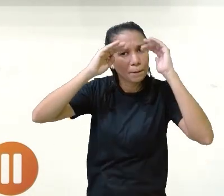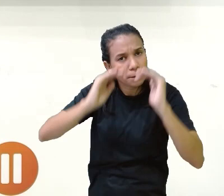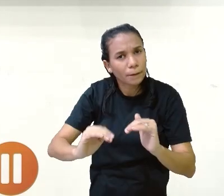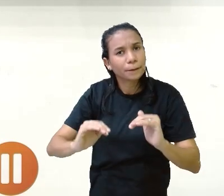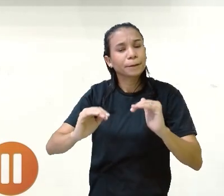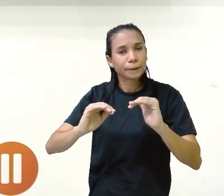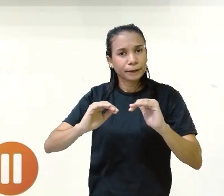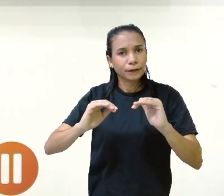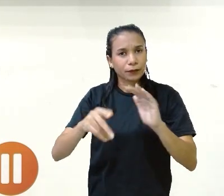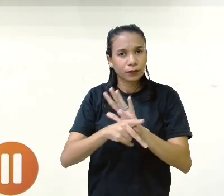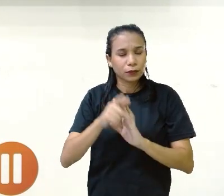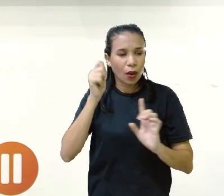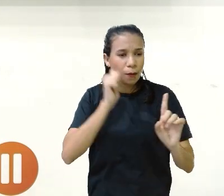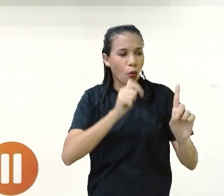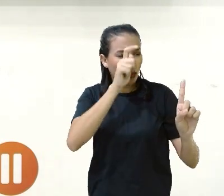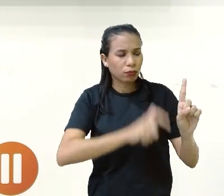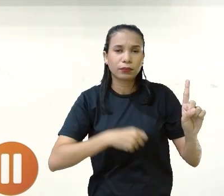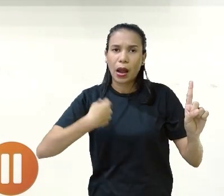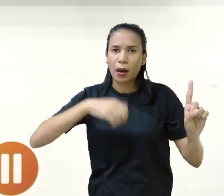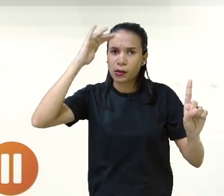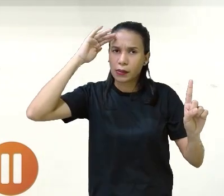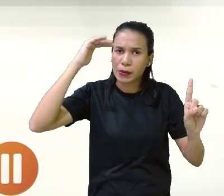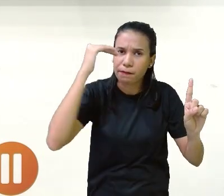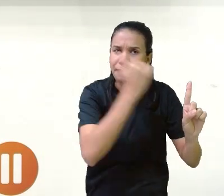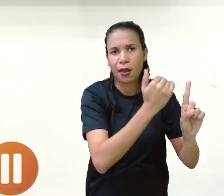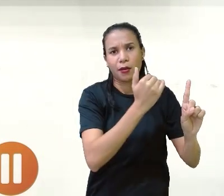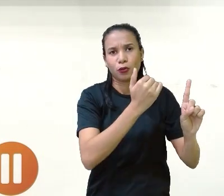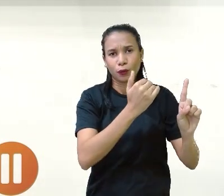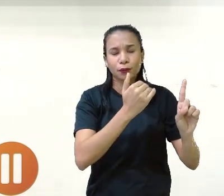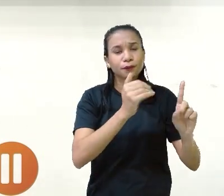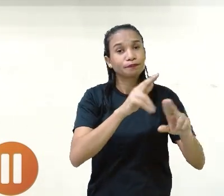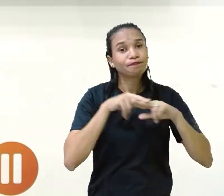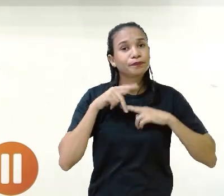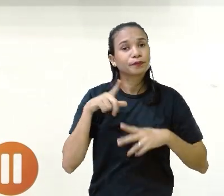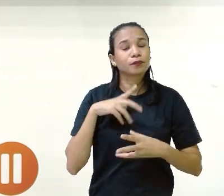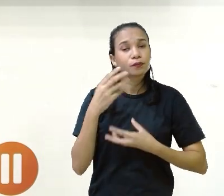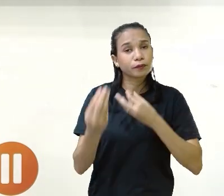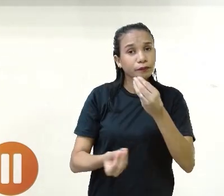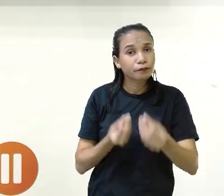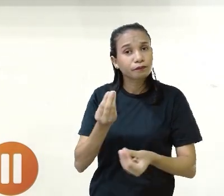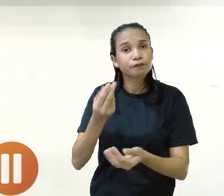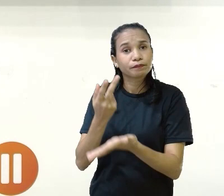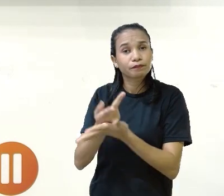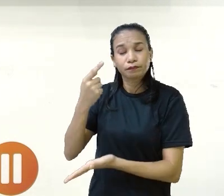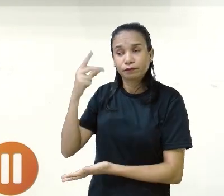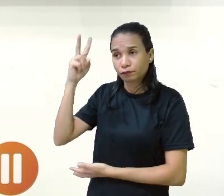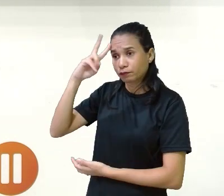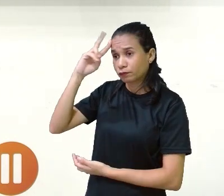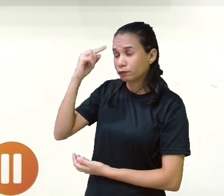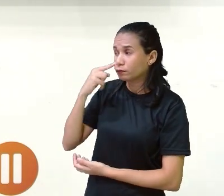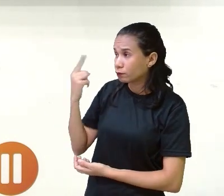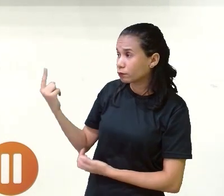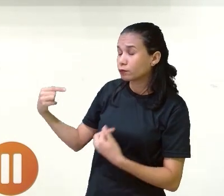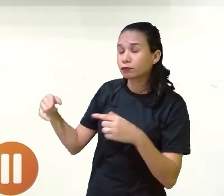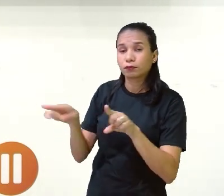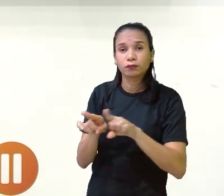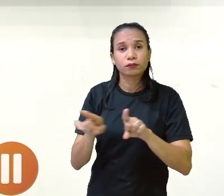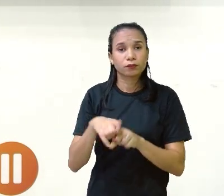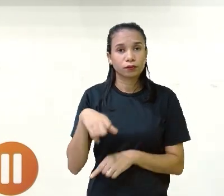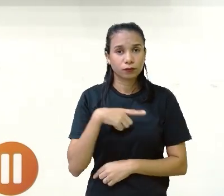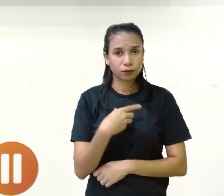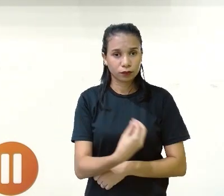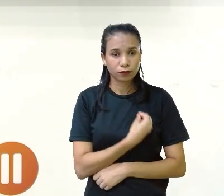por parte das mulheres, tá? E a partir desse caso, né, e a partir dessa